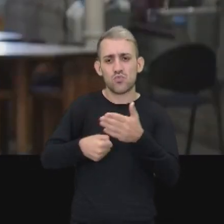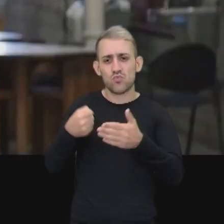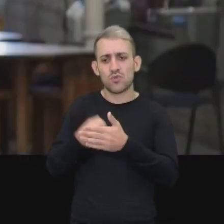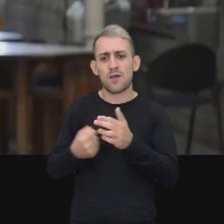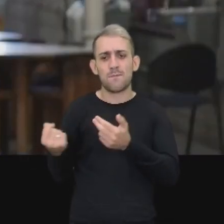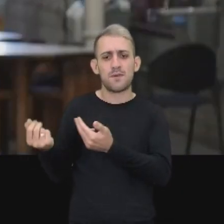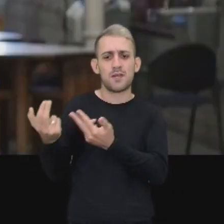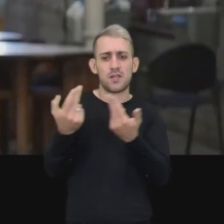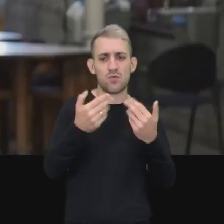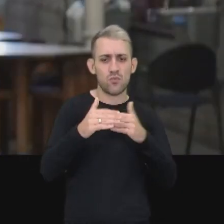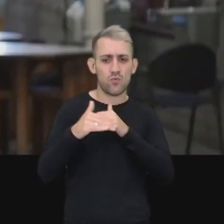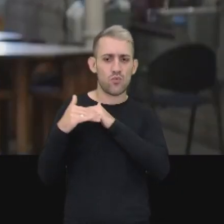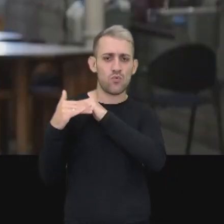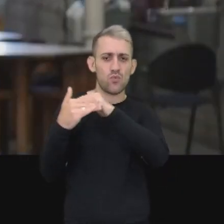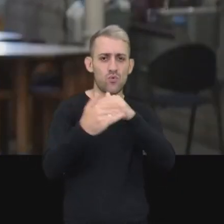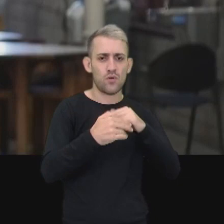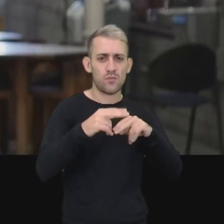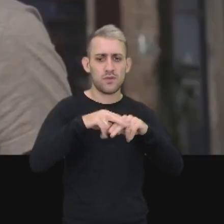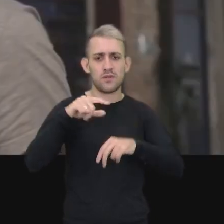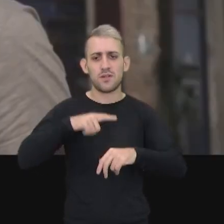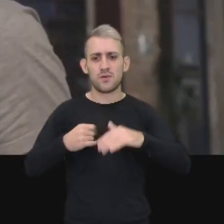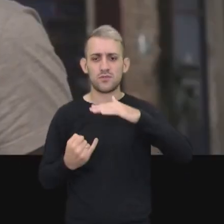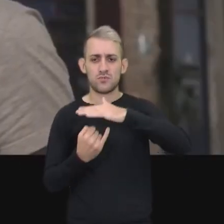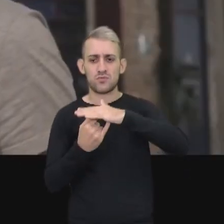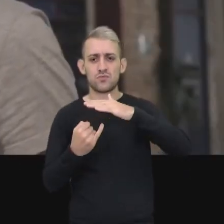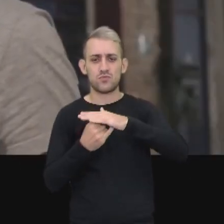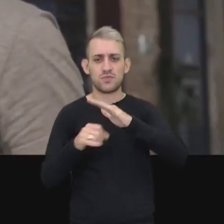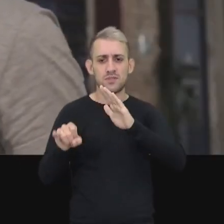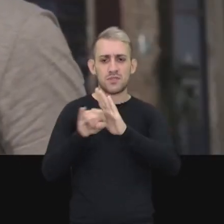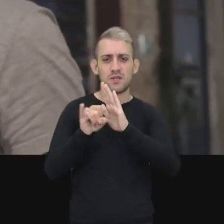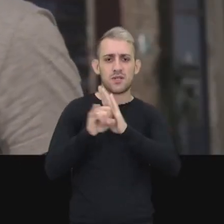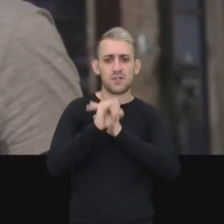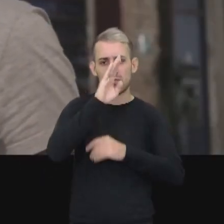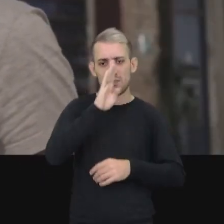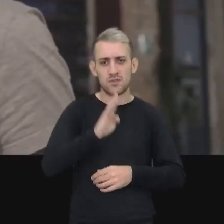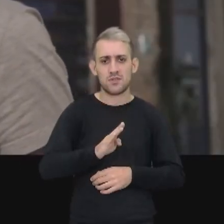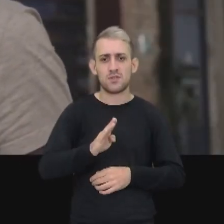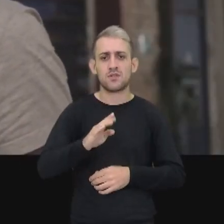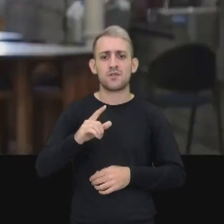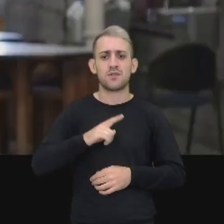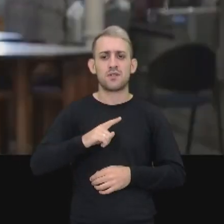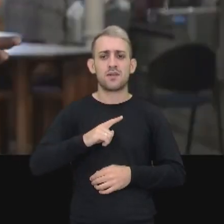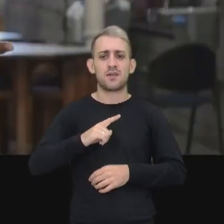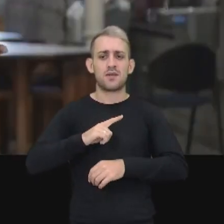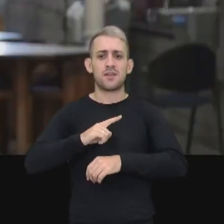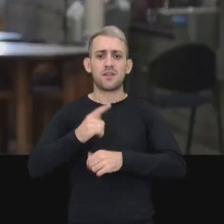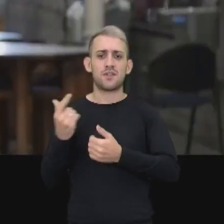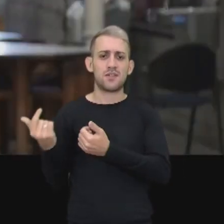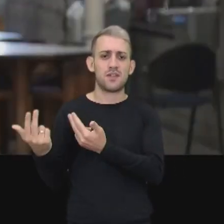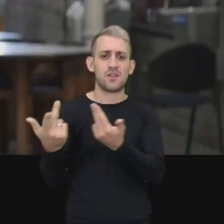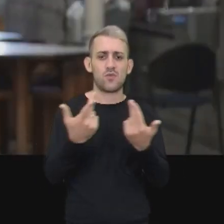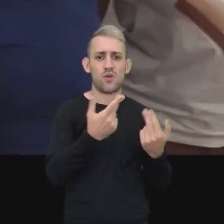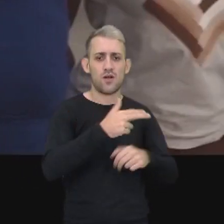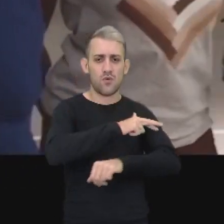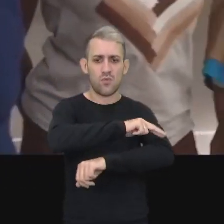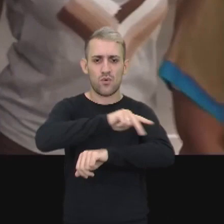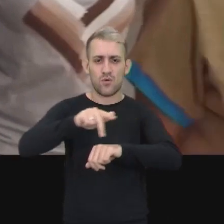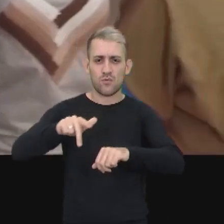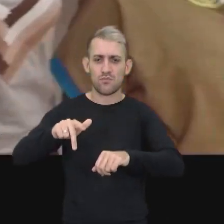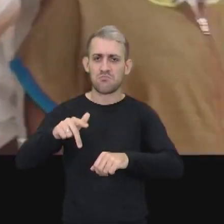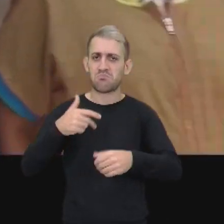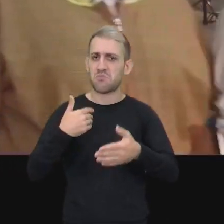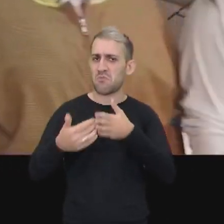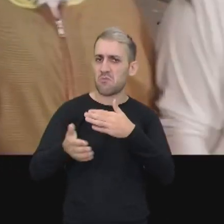E é por isso que existe o Instituto Identidades do Brasil. A gente criou a campanha Sim à Igualdade Racial, que convida a todos, independente da cor da